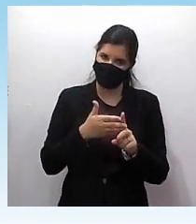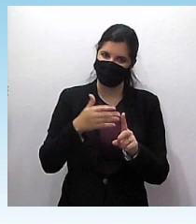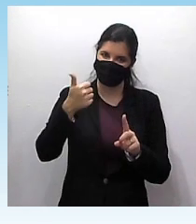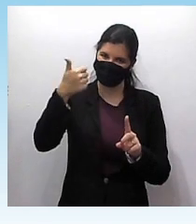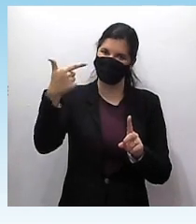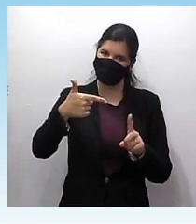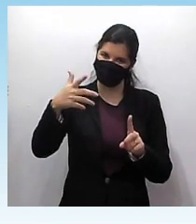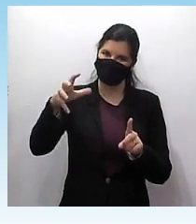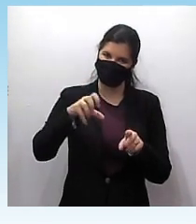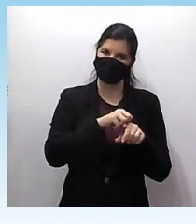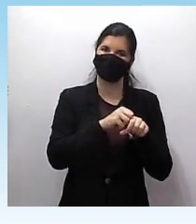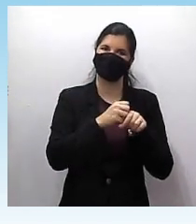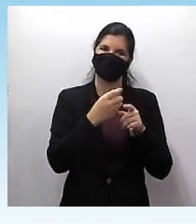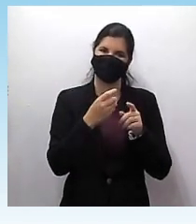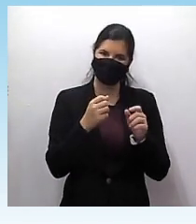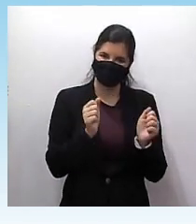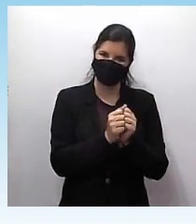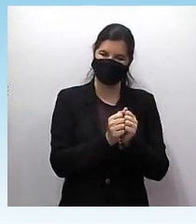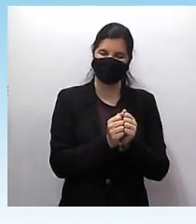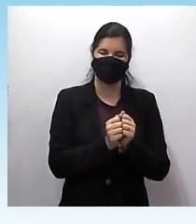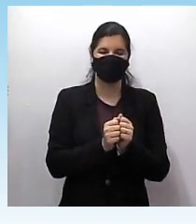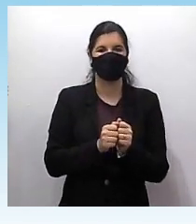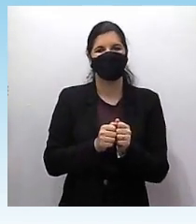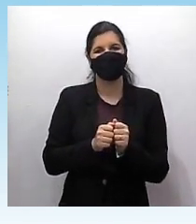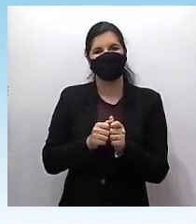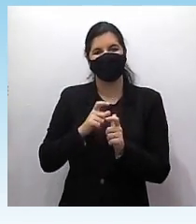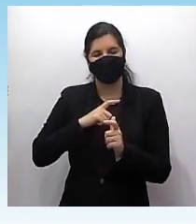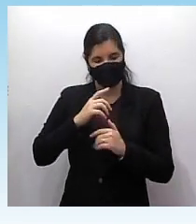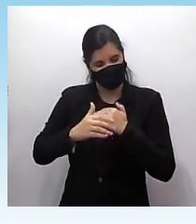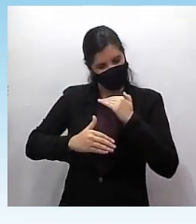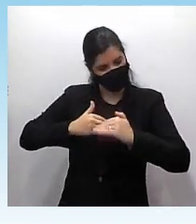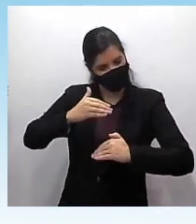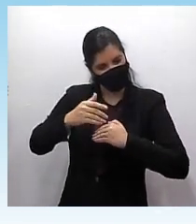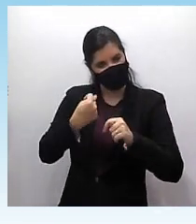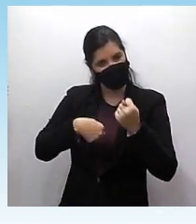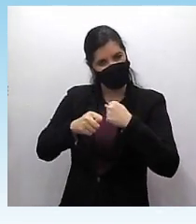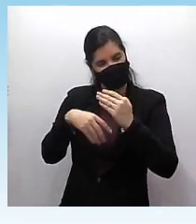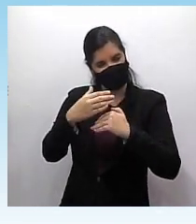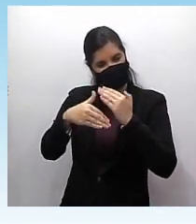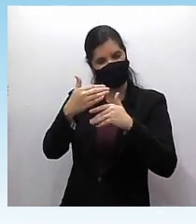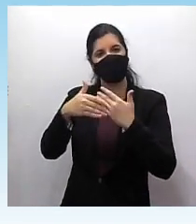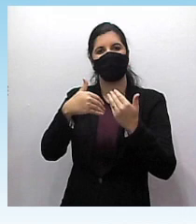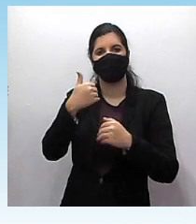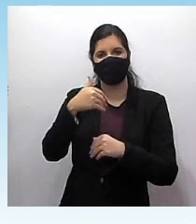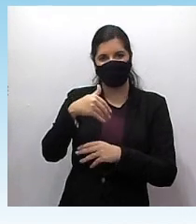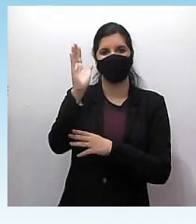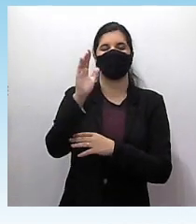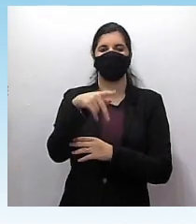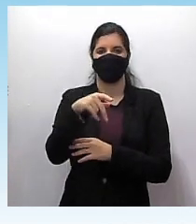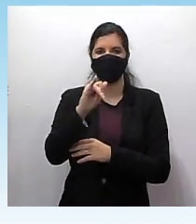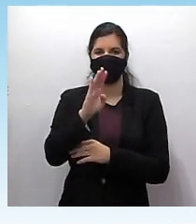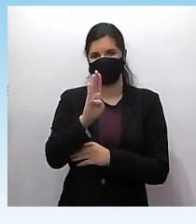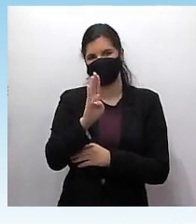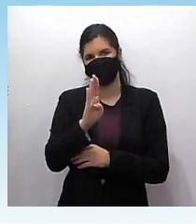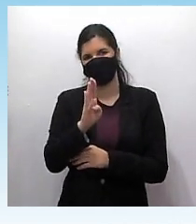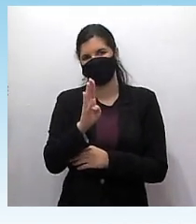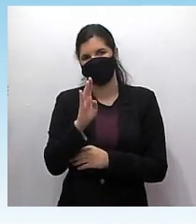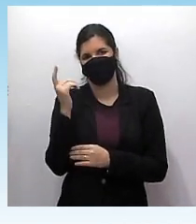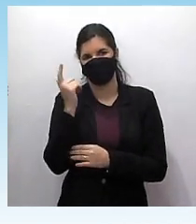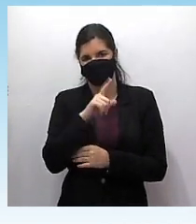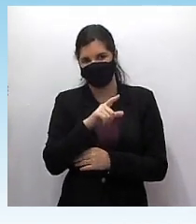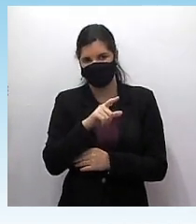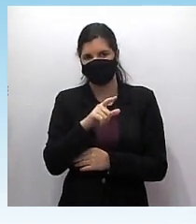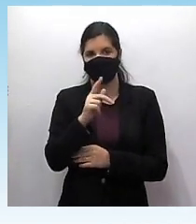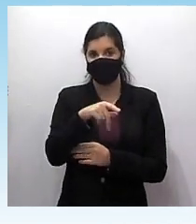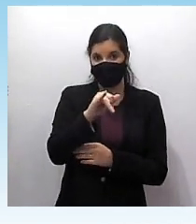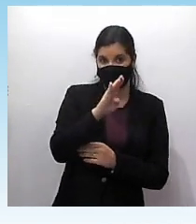primeiros setores. Então, quanto mais eu cresço economicamente, maior é o meu PIB e vice-versa. Quanto maior